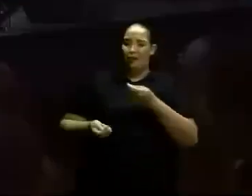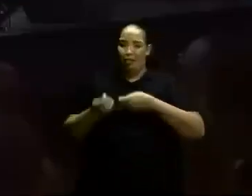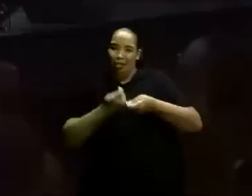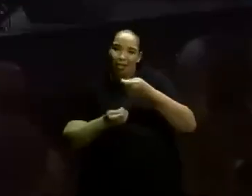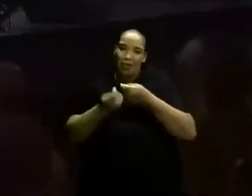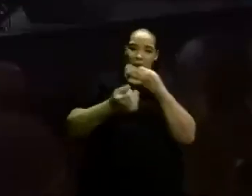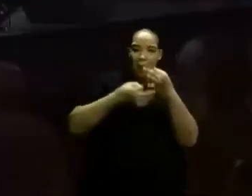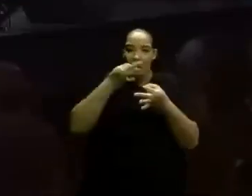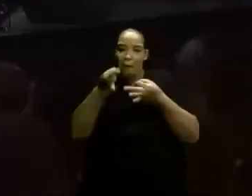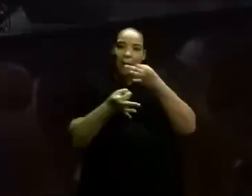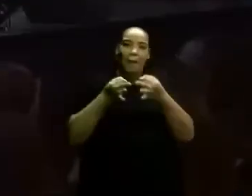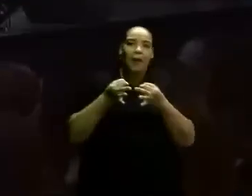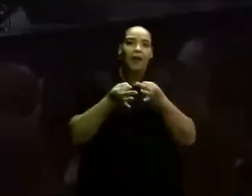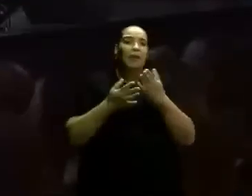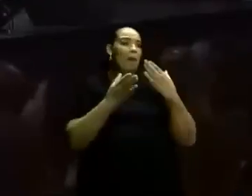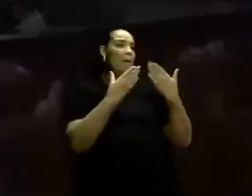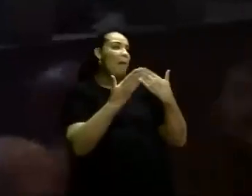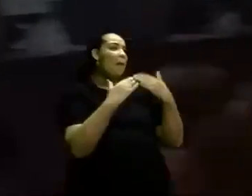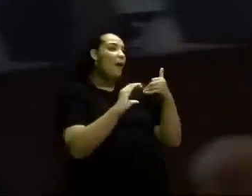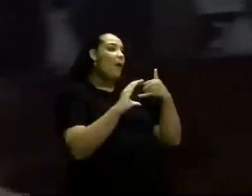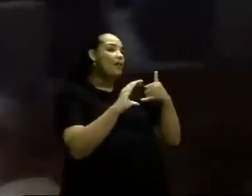gente? Morto bate boca no WhatsApp?